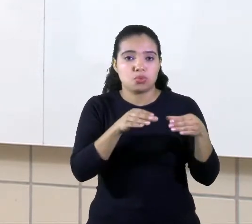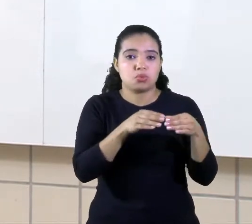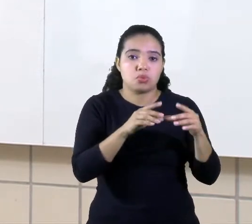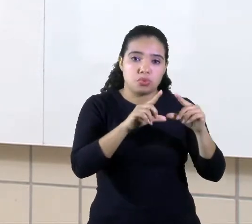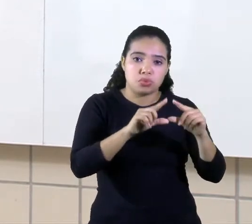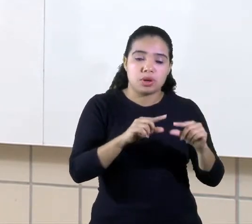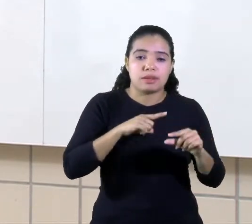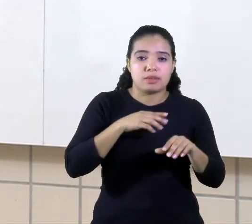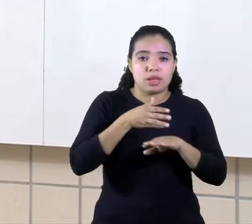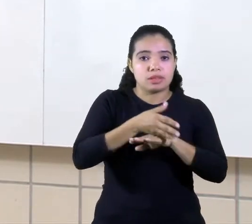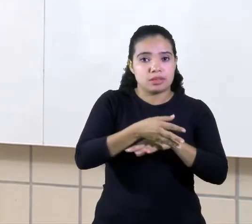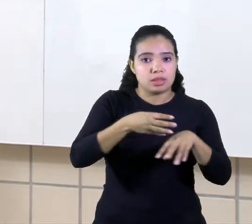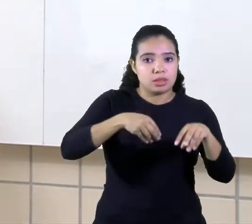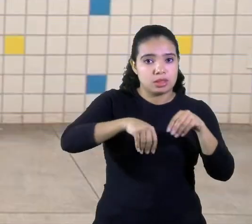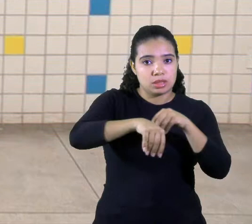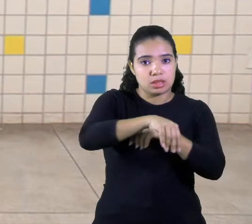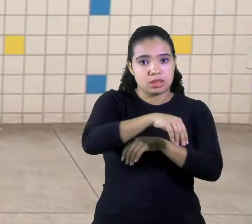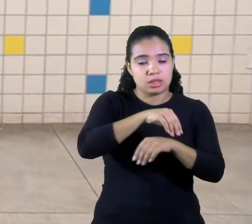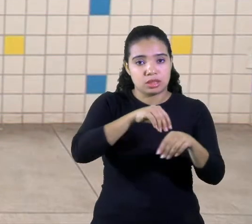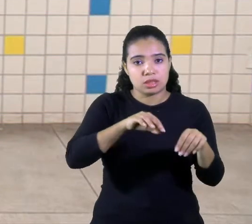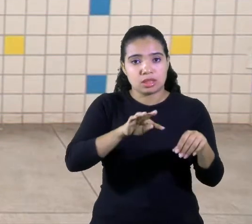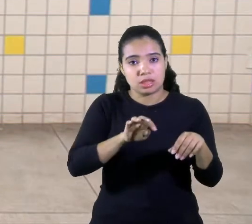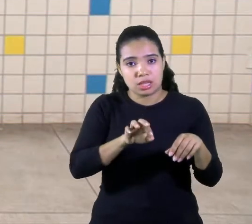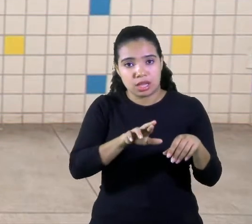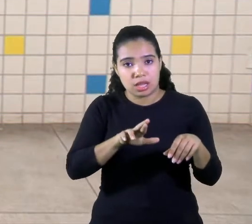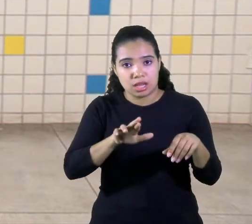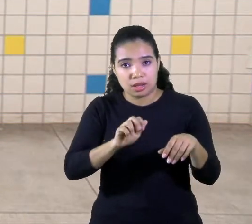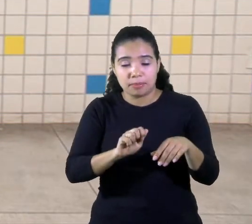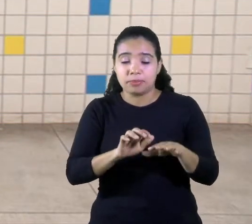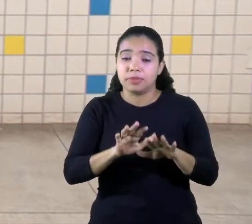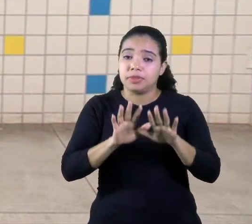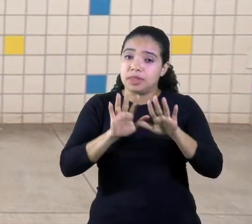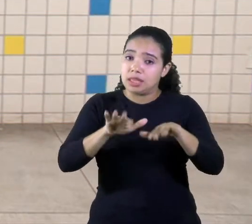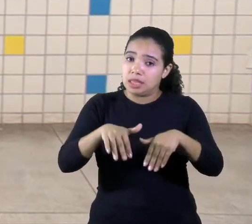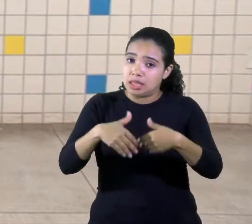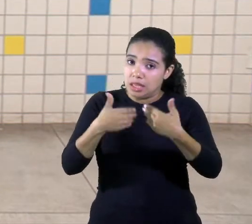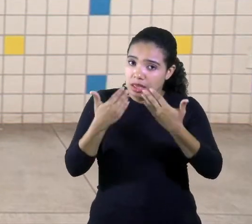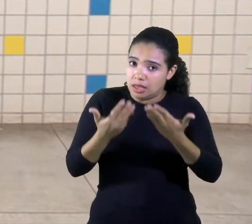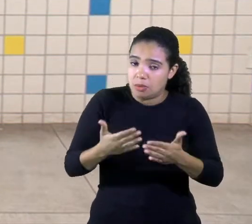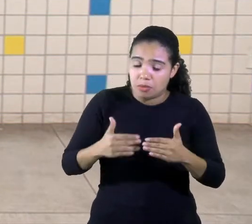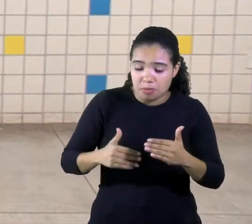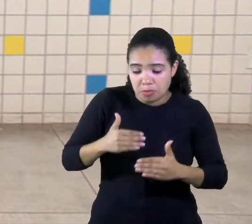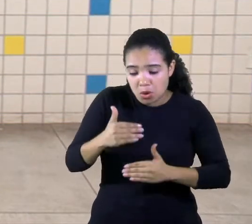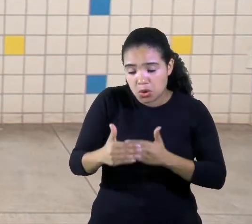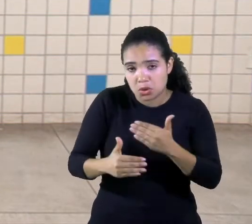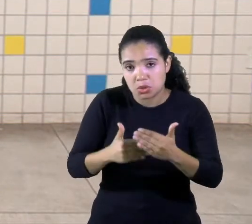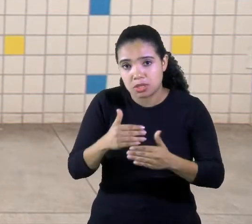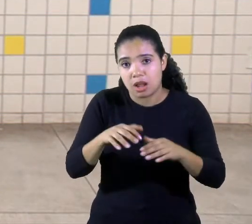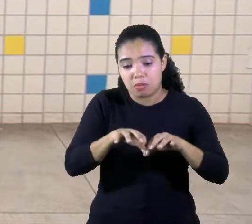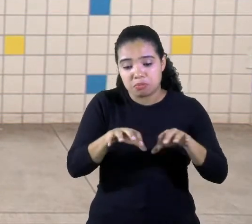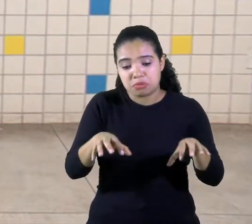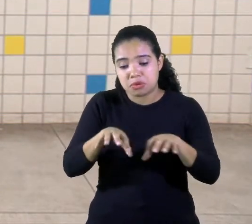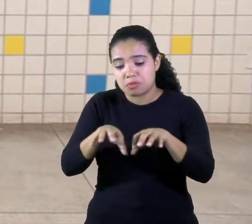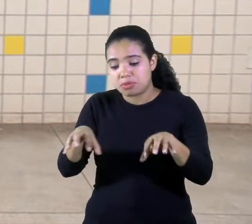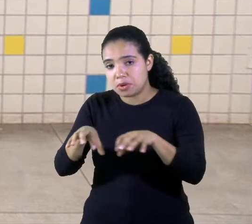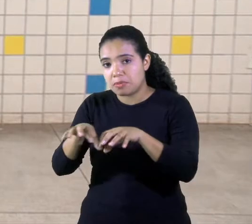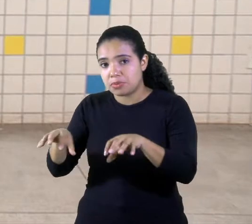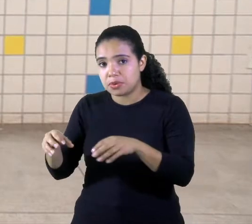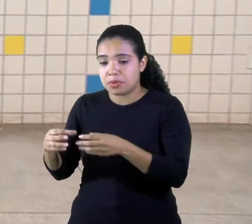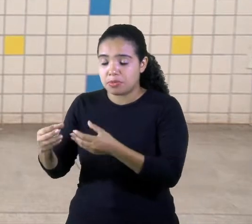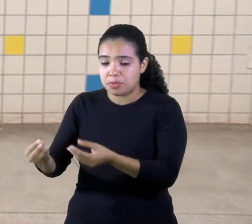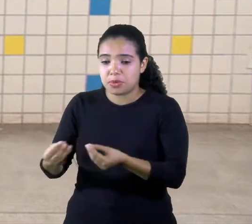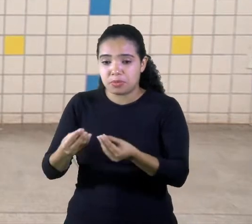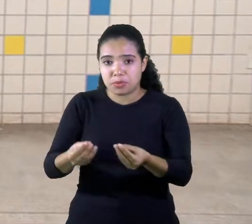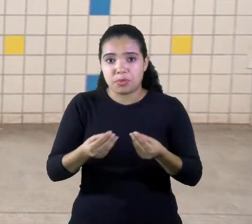tem acesso a essas terras. E esse processo de distribuição desigual, a posse de